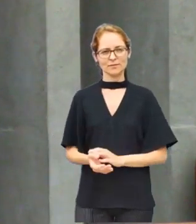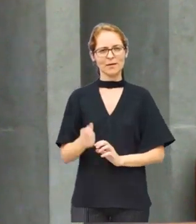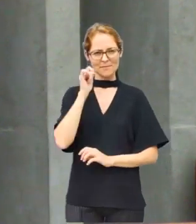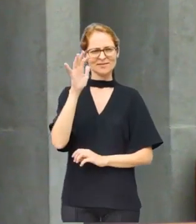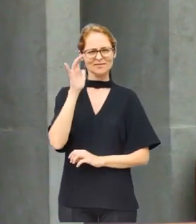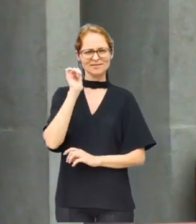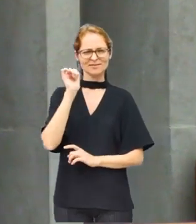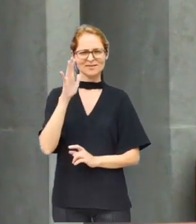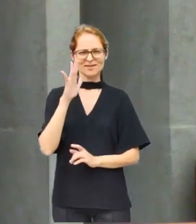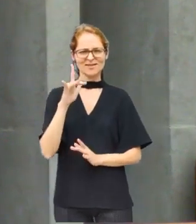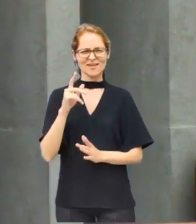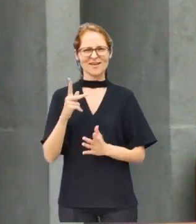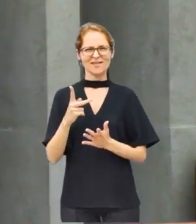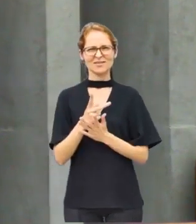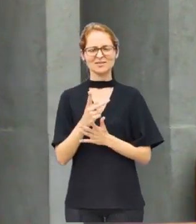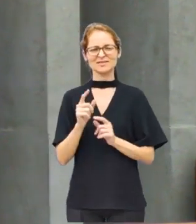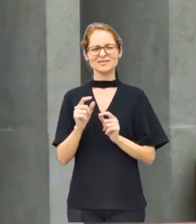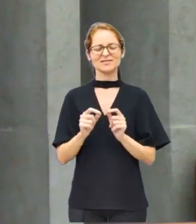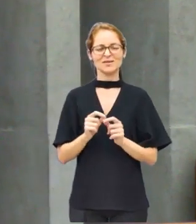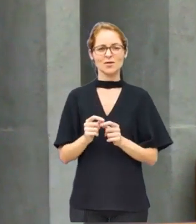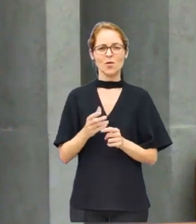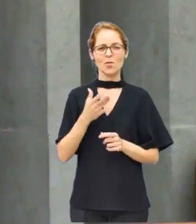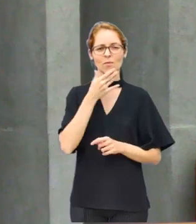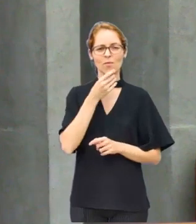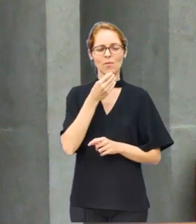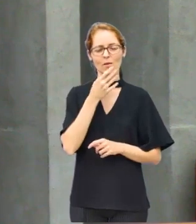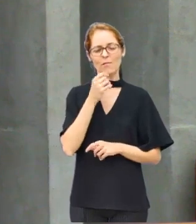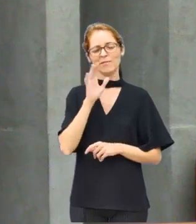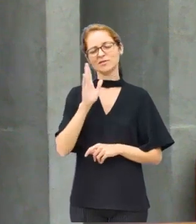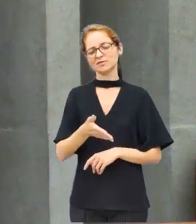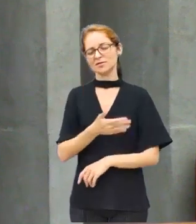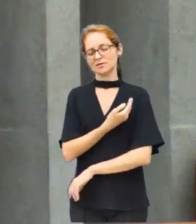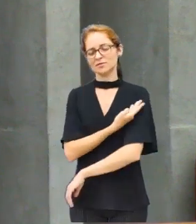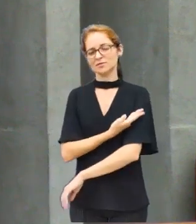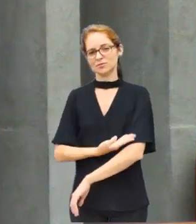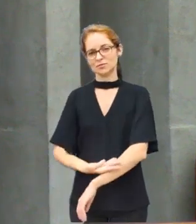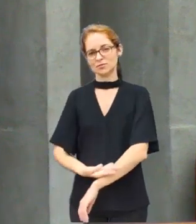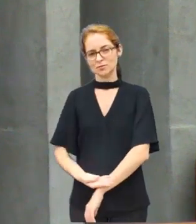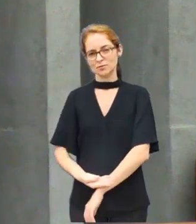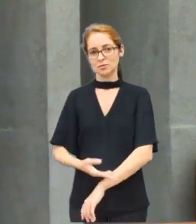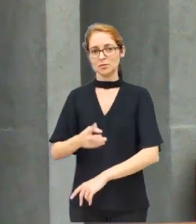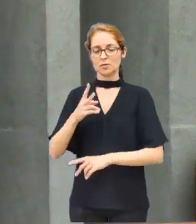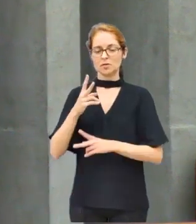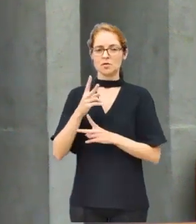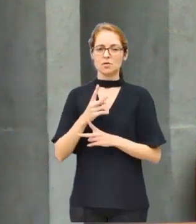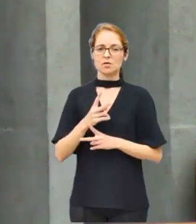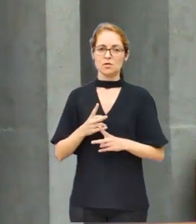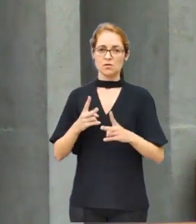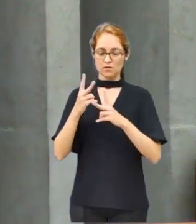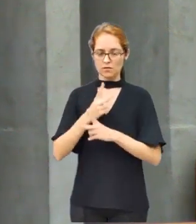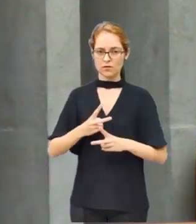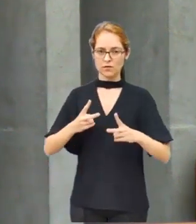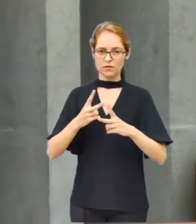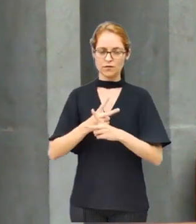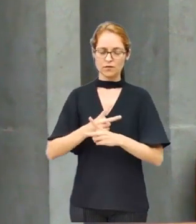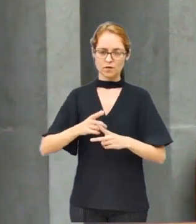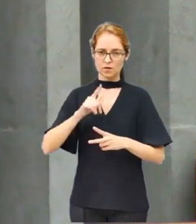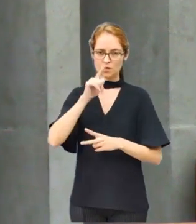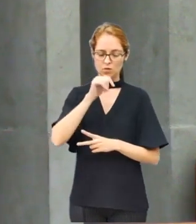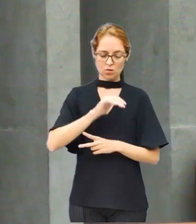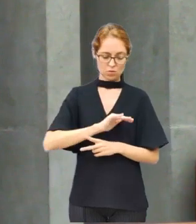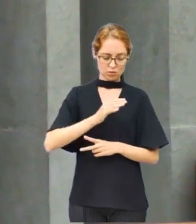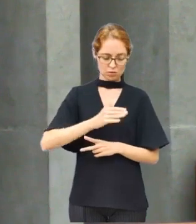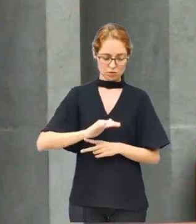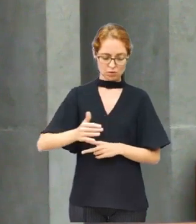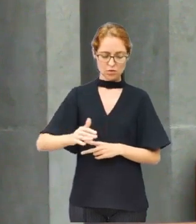homens viajando, talvez já acostumados com aquela viagem, vem uma forte tempestade, um forte vento, uma